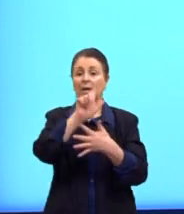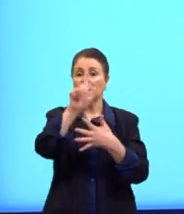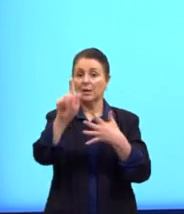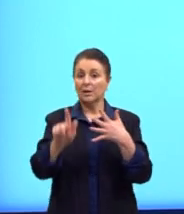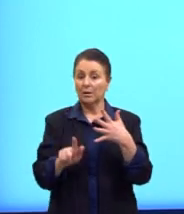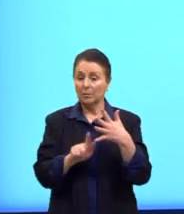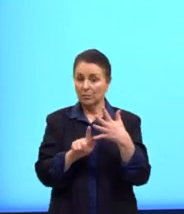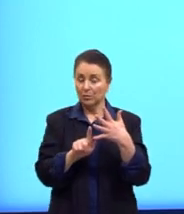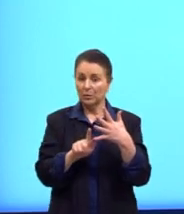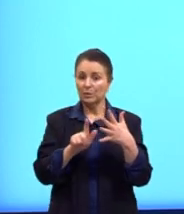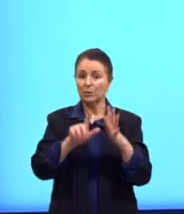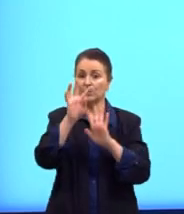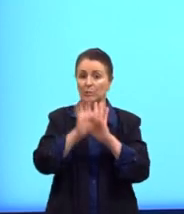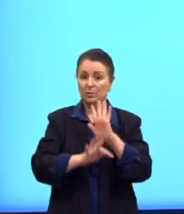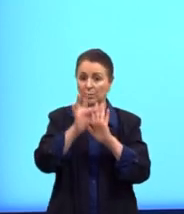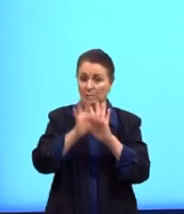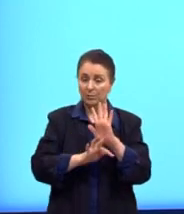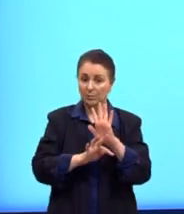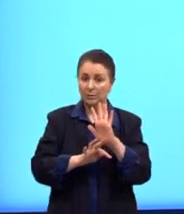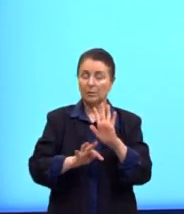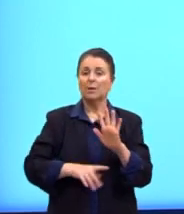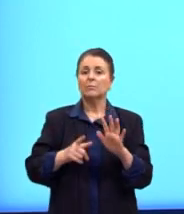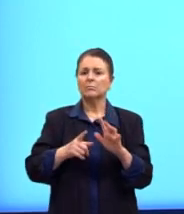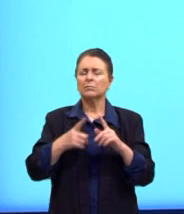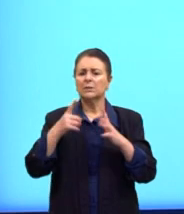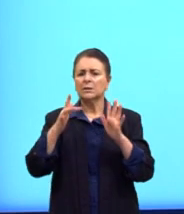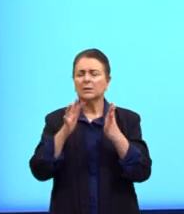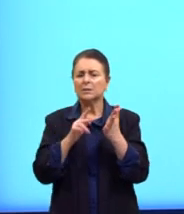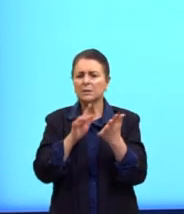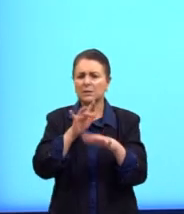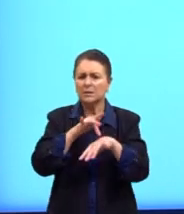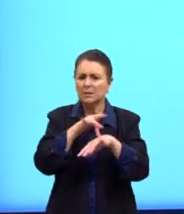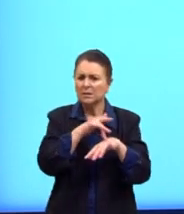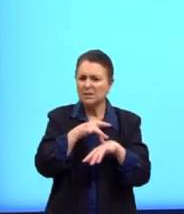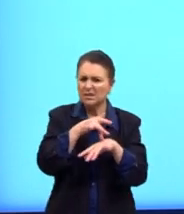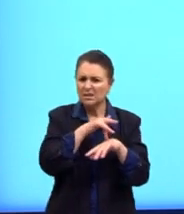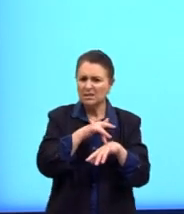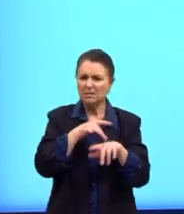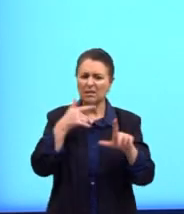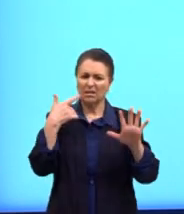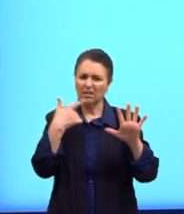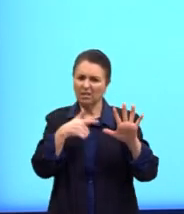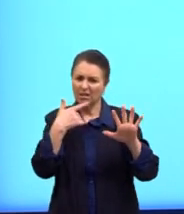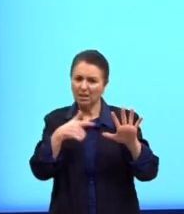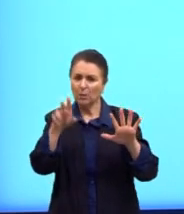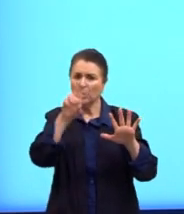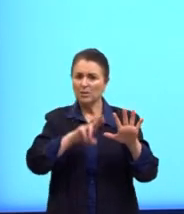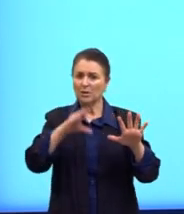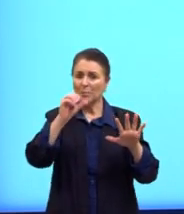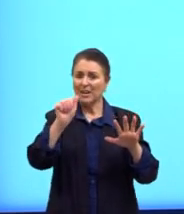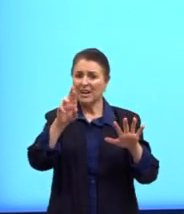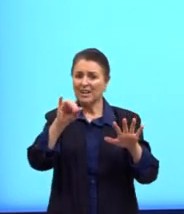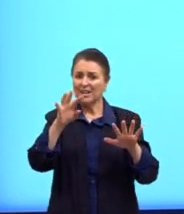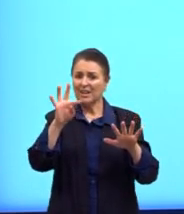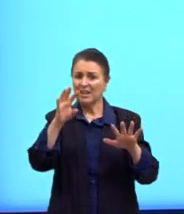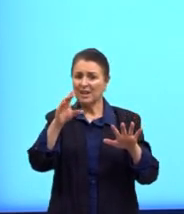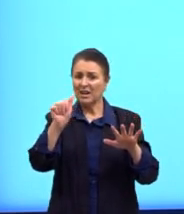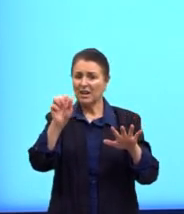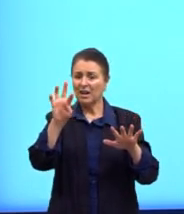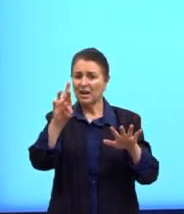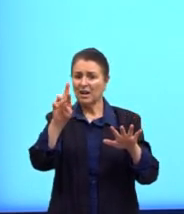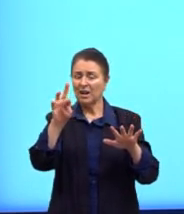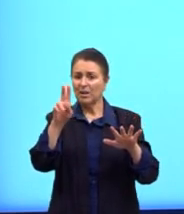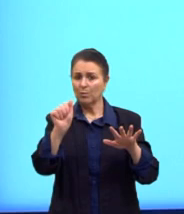que tem por finalidade se utilizar ou criticar por meio de uma caricatura algum fato atual assumindo não